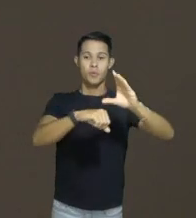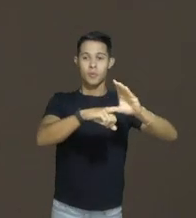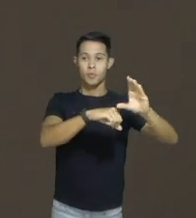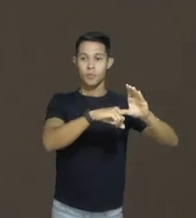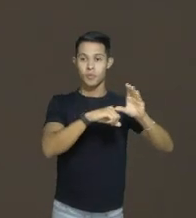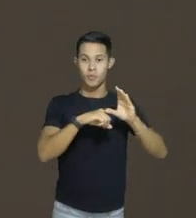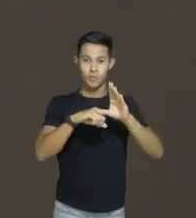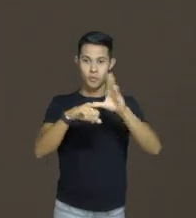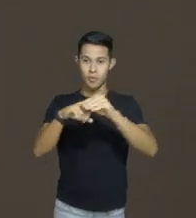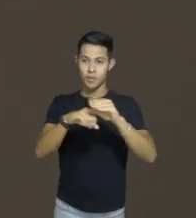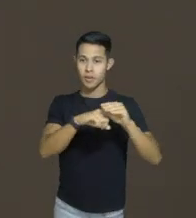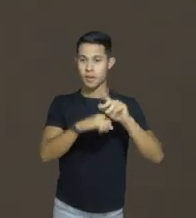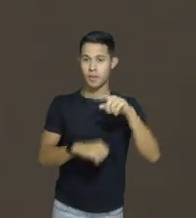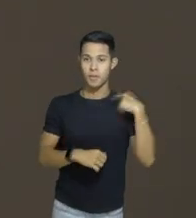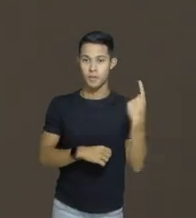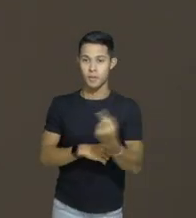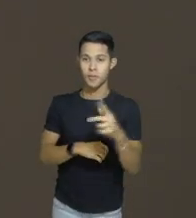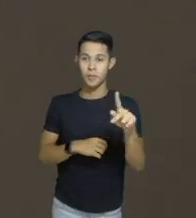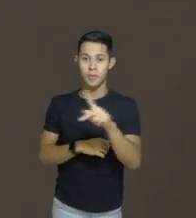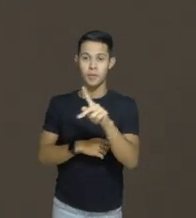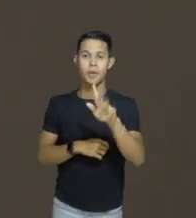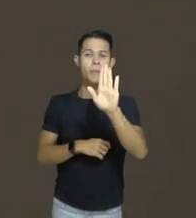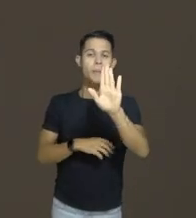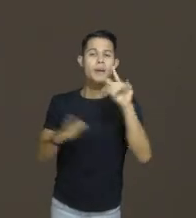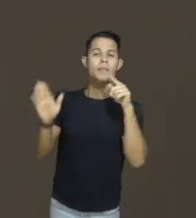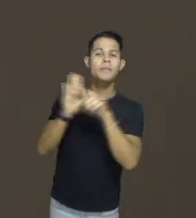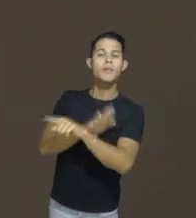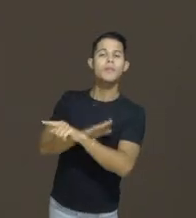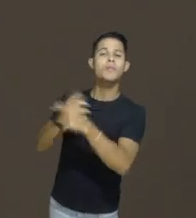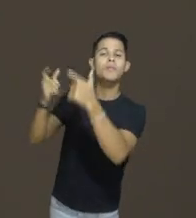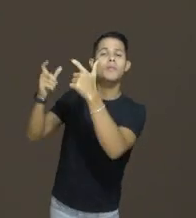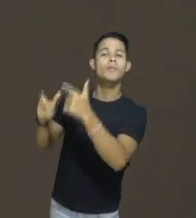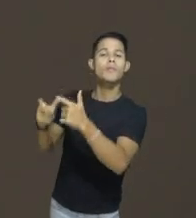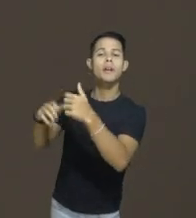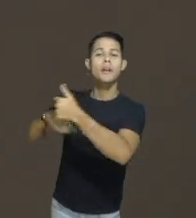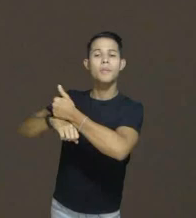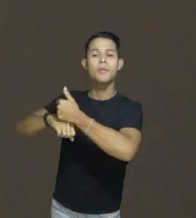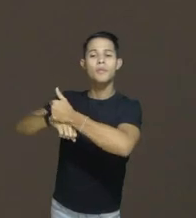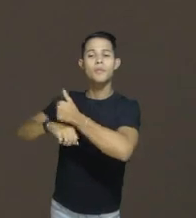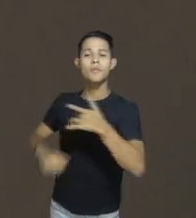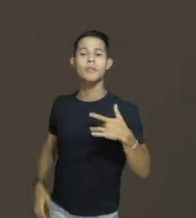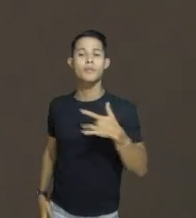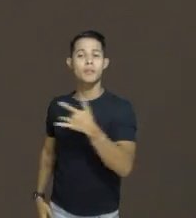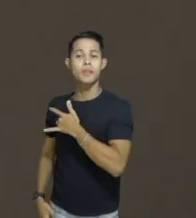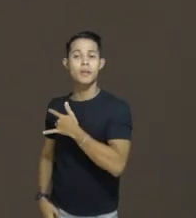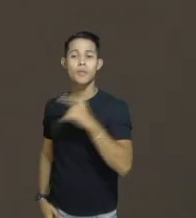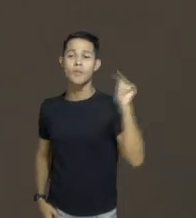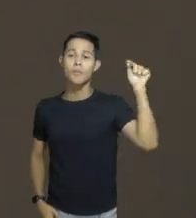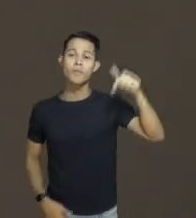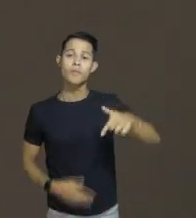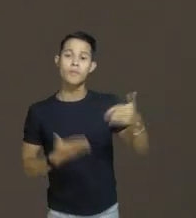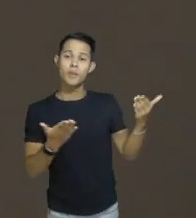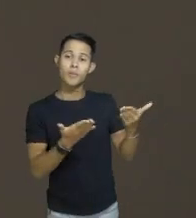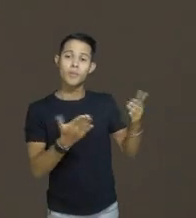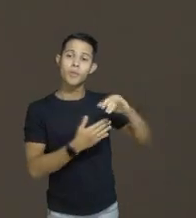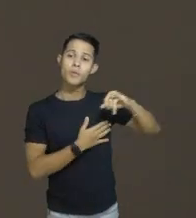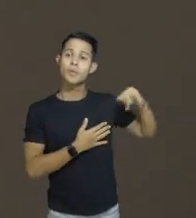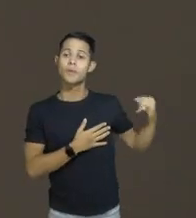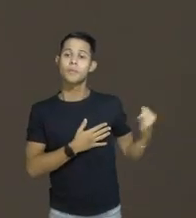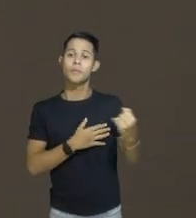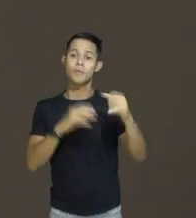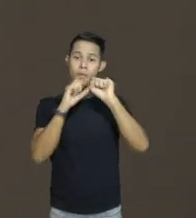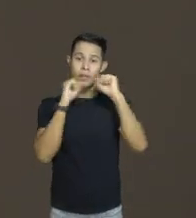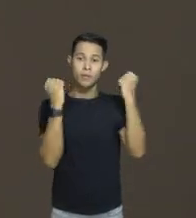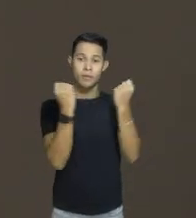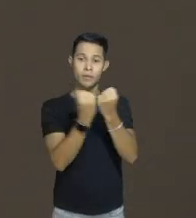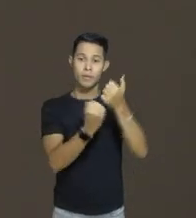refiro, onde estão os médicos profissionais que poderiam estar aqui hoje aproveitando esse seminário para fazerem